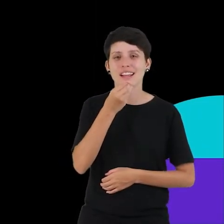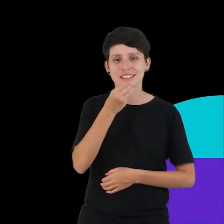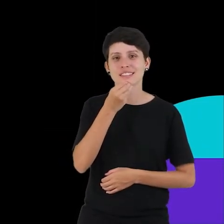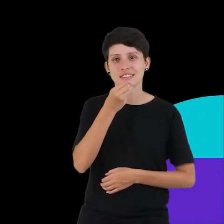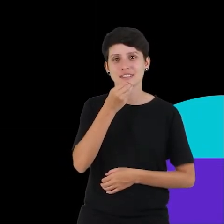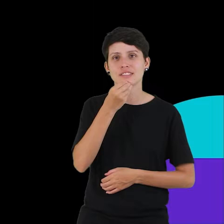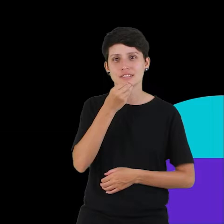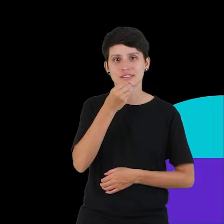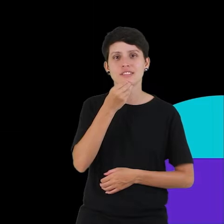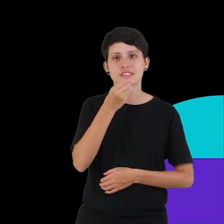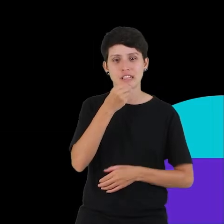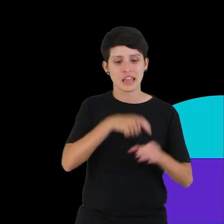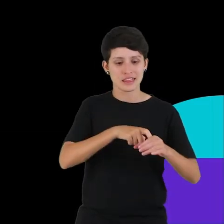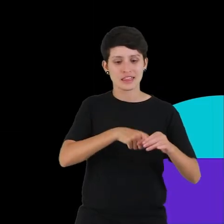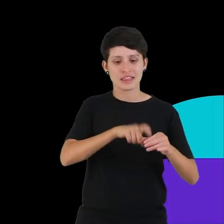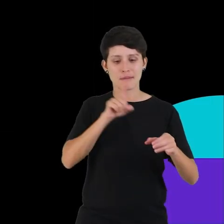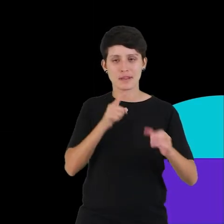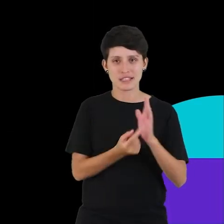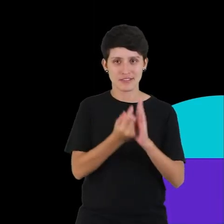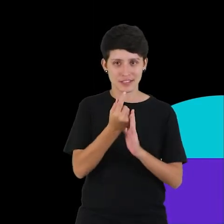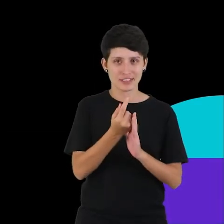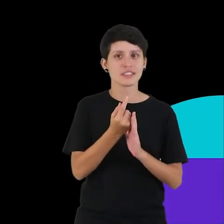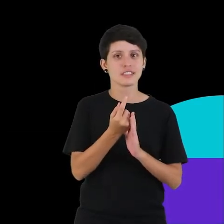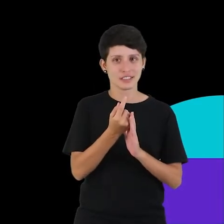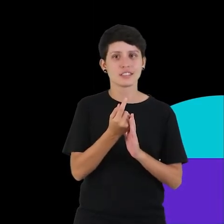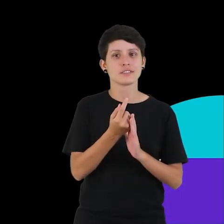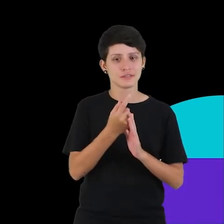Legal, facilita logística, é isso mesmo também.